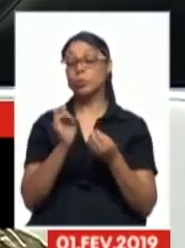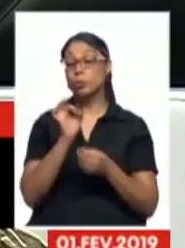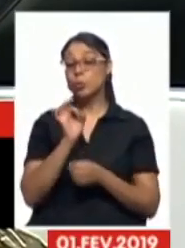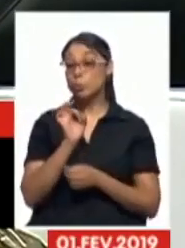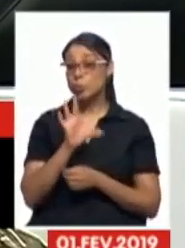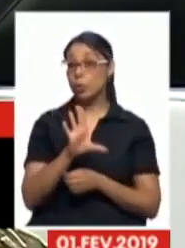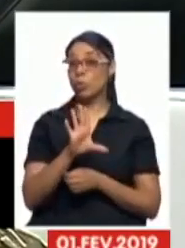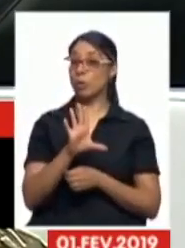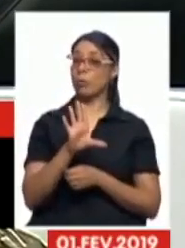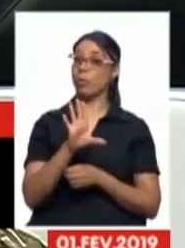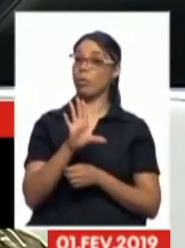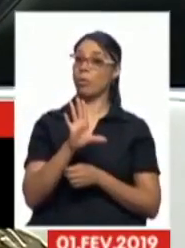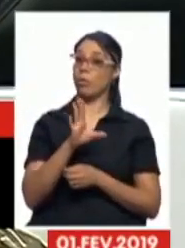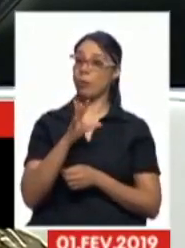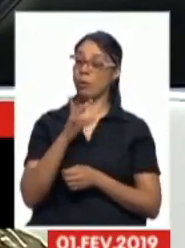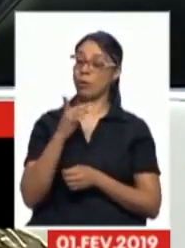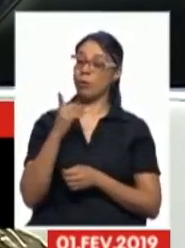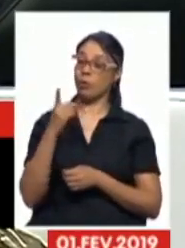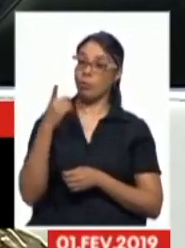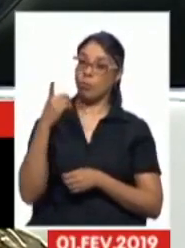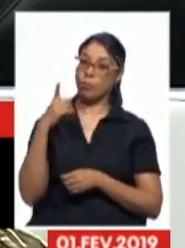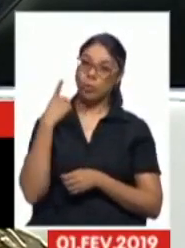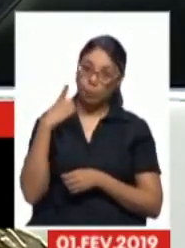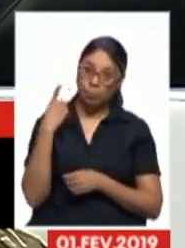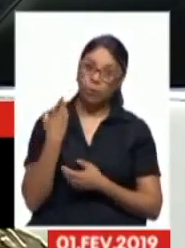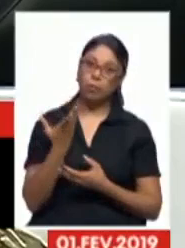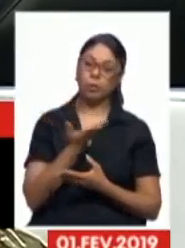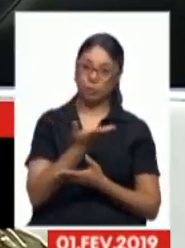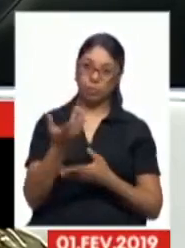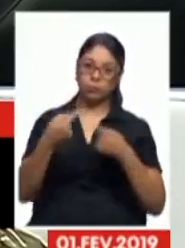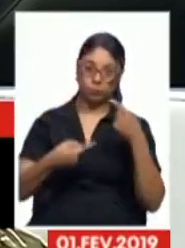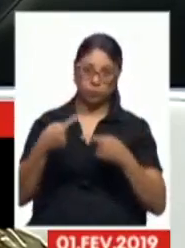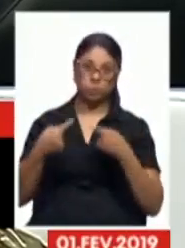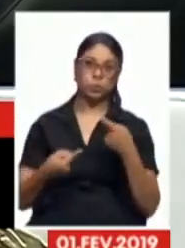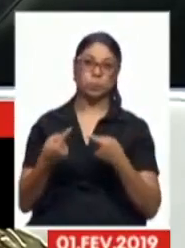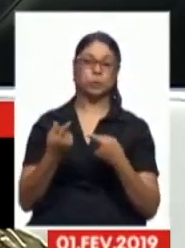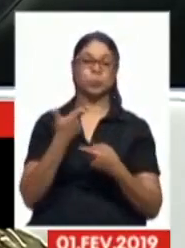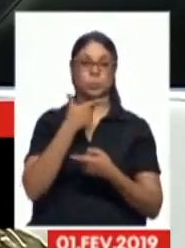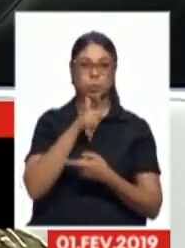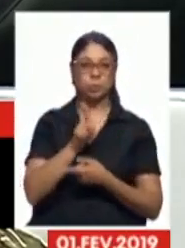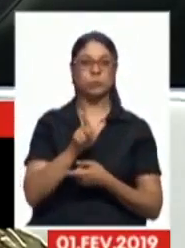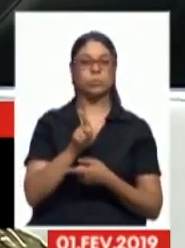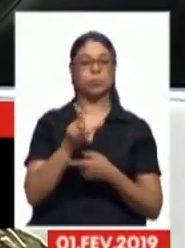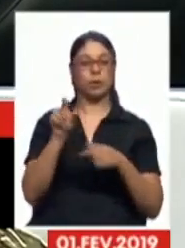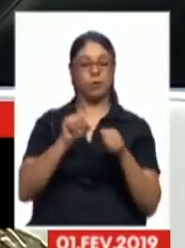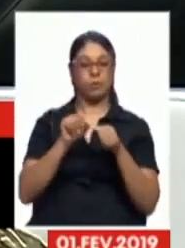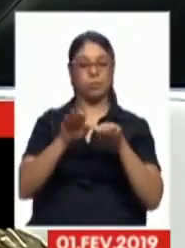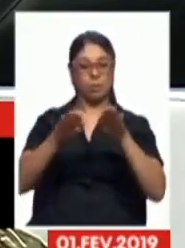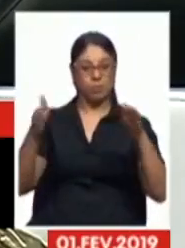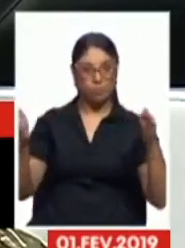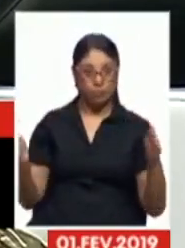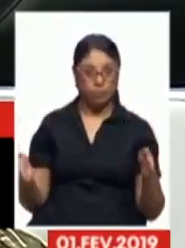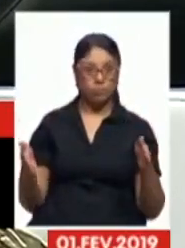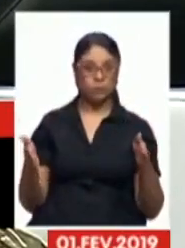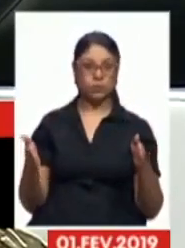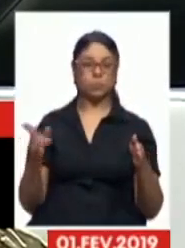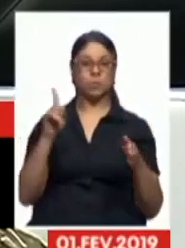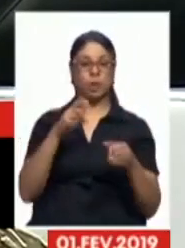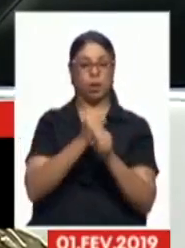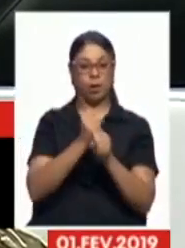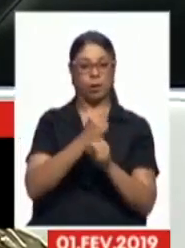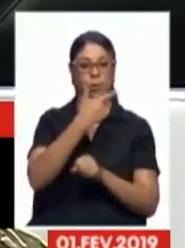pelos parlamentares para proceder à eleição da mesa da Assembleia para o biênio